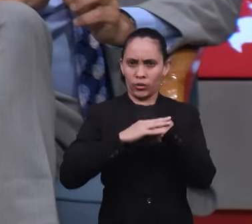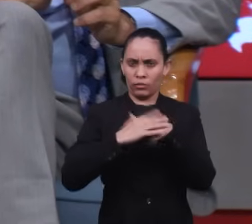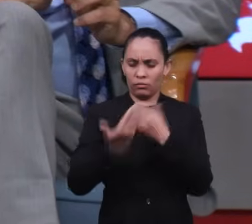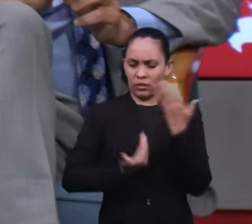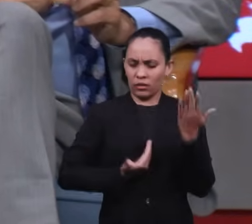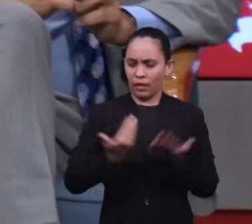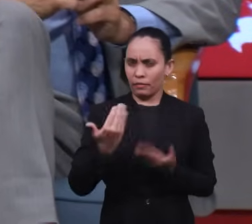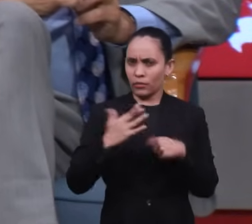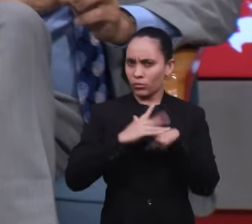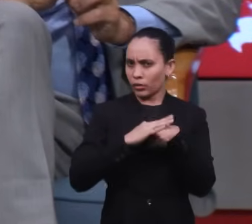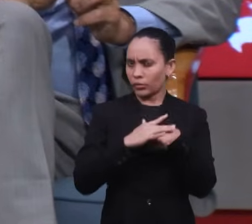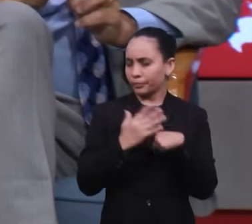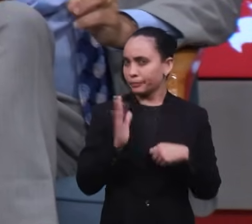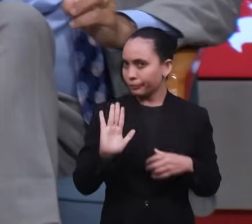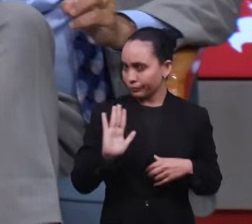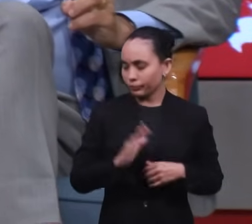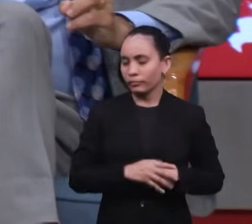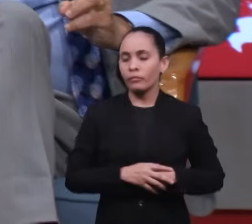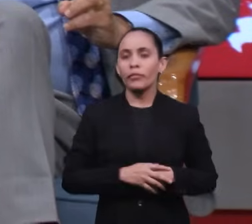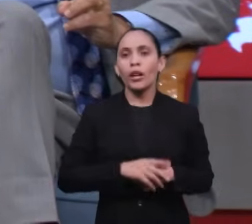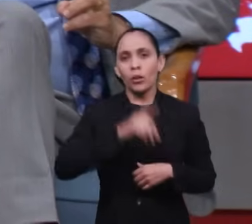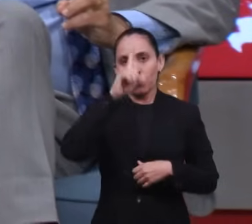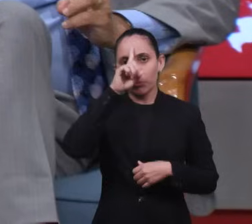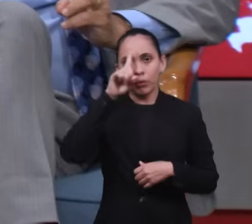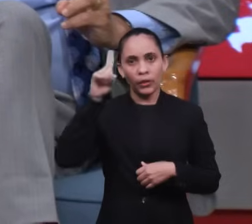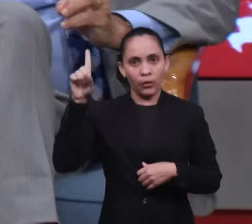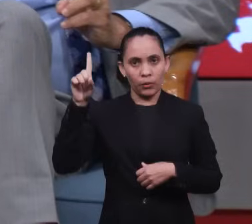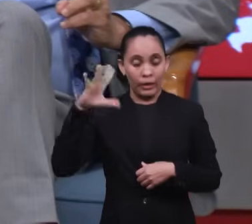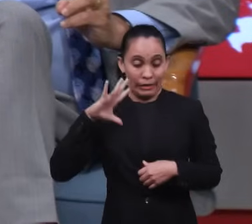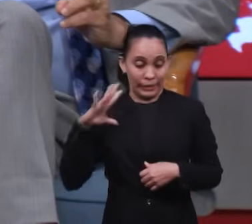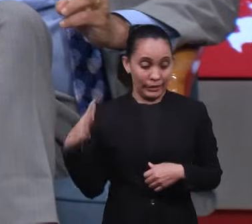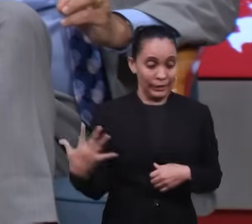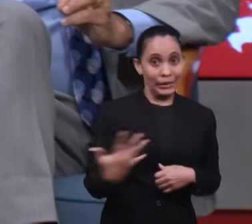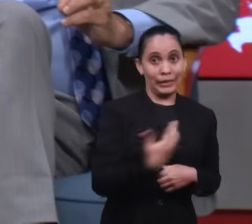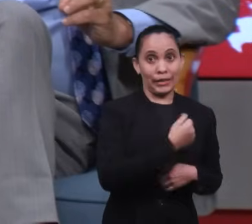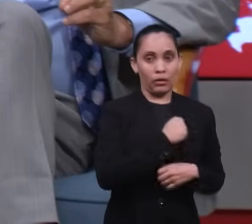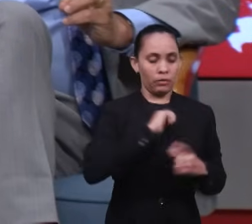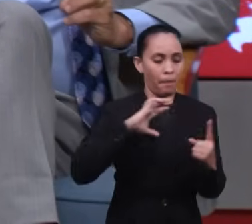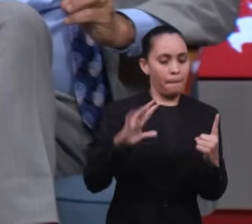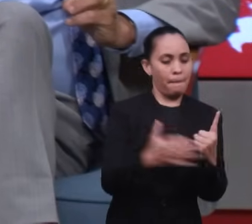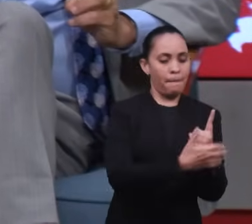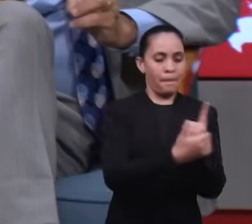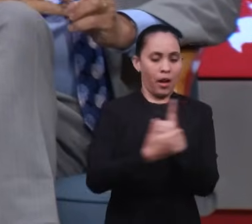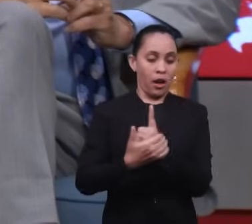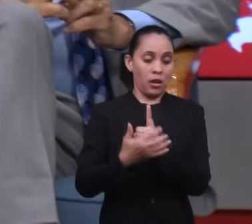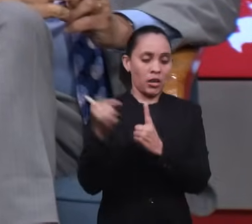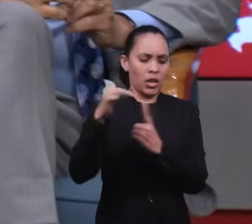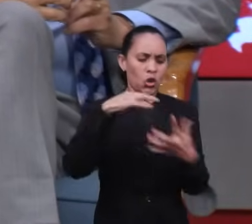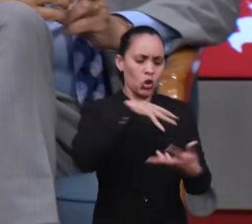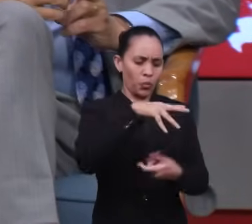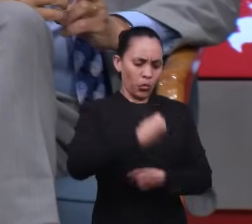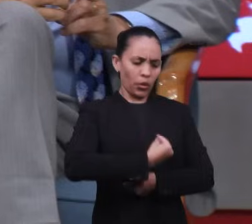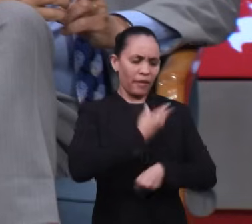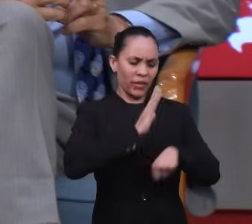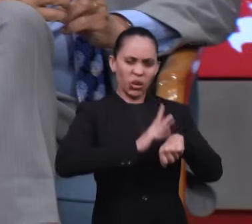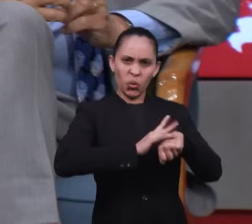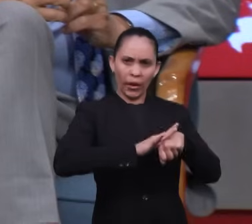doente. Quando é que ele é doente? Quando o Senhor resgata o homem do mundo, ele vem